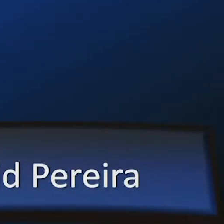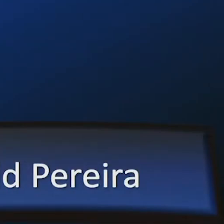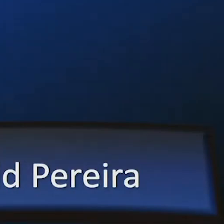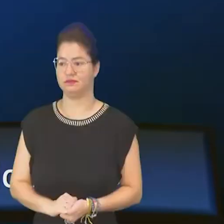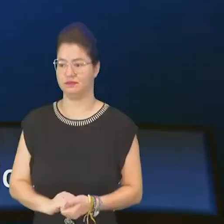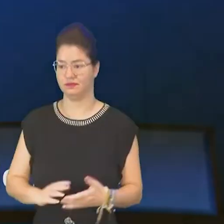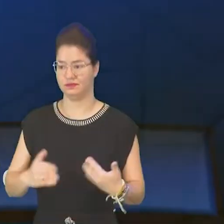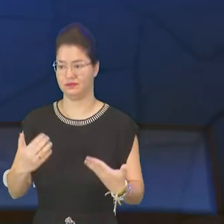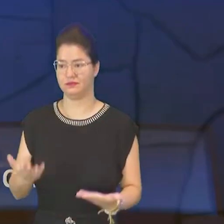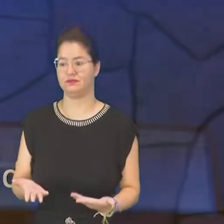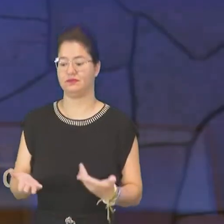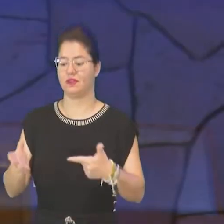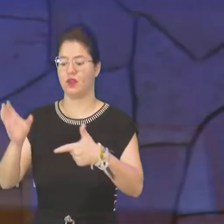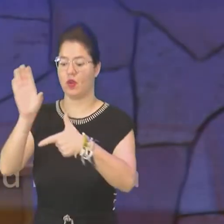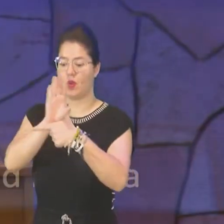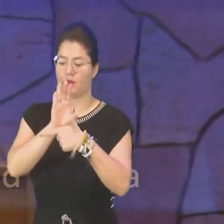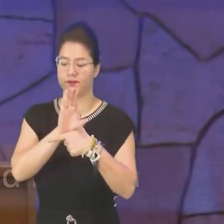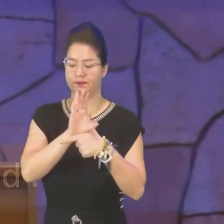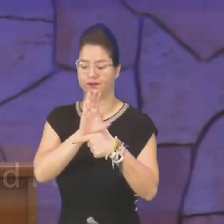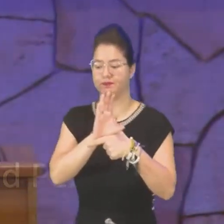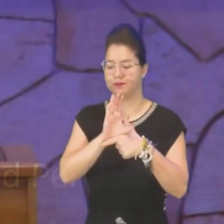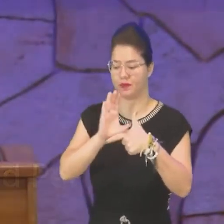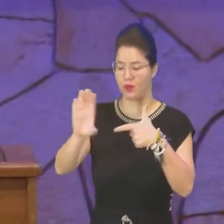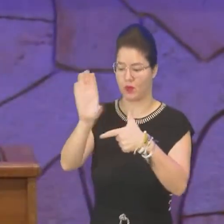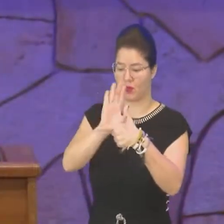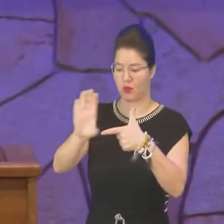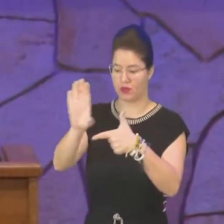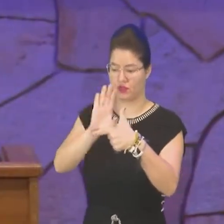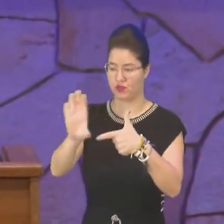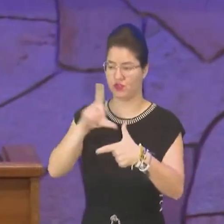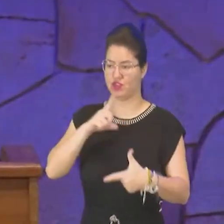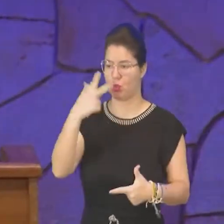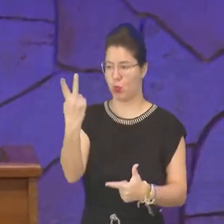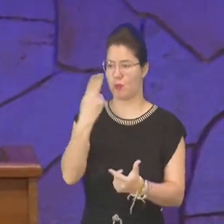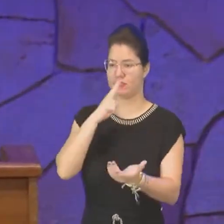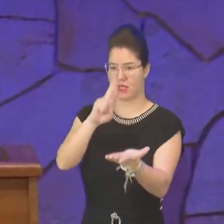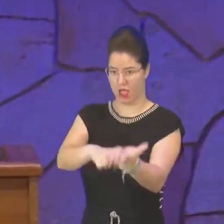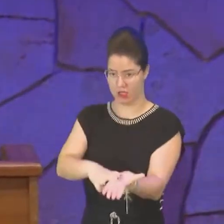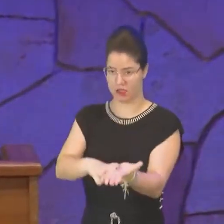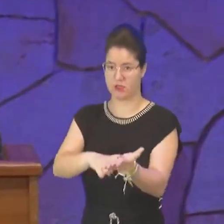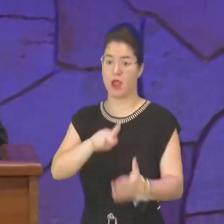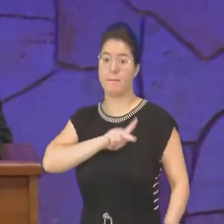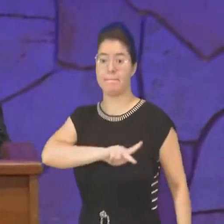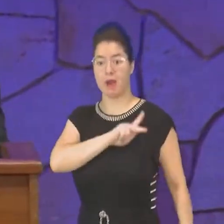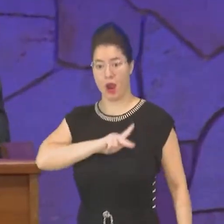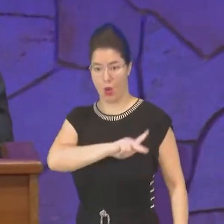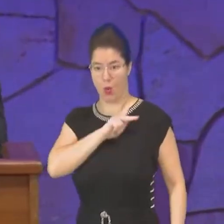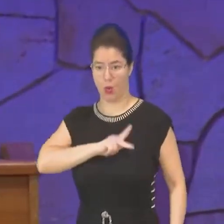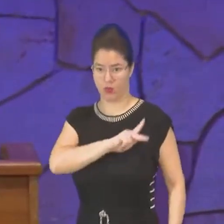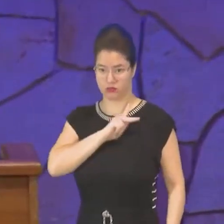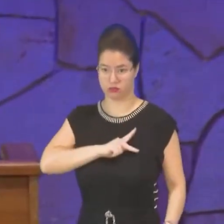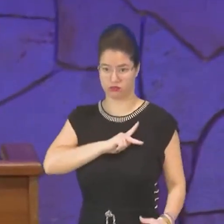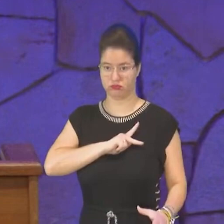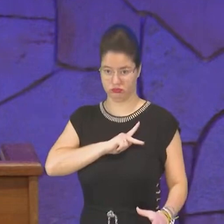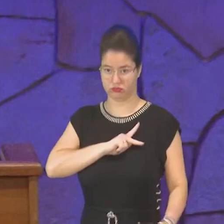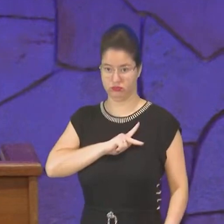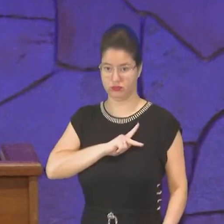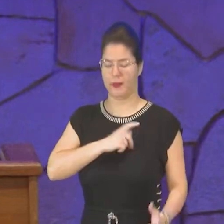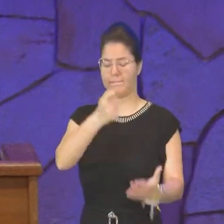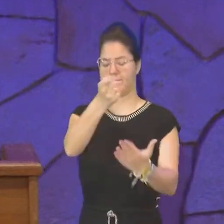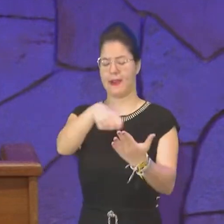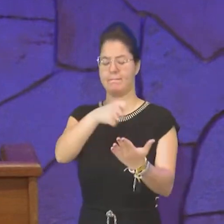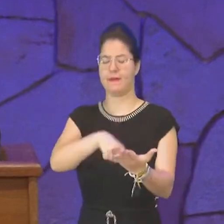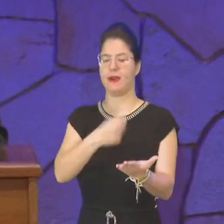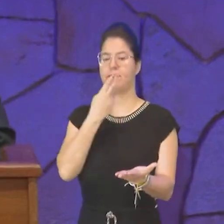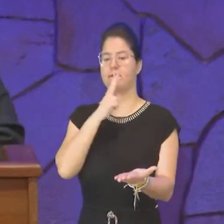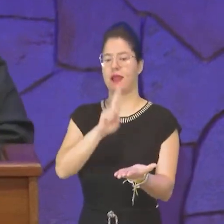aos Coríntios foram duas cartas que o apóstolo Paulo destinou a uma